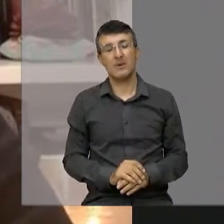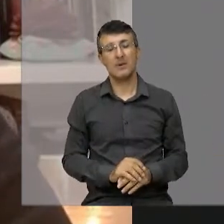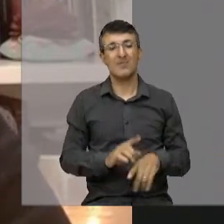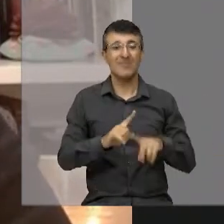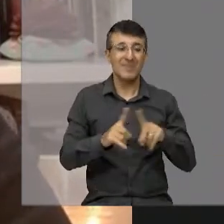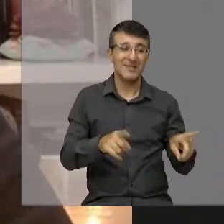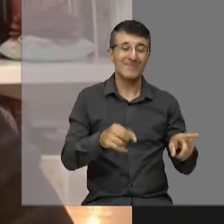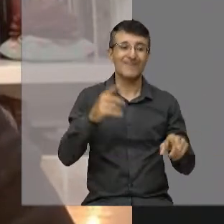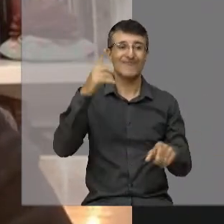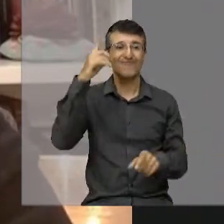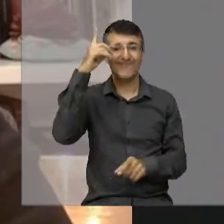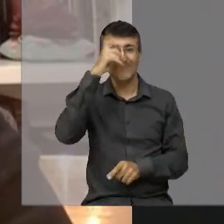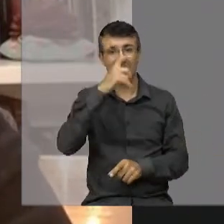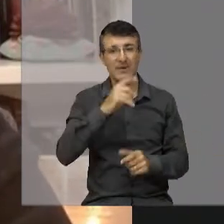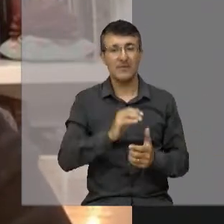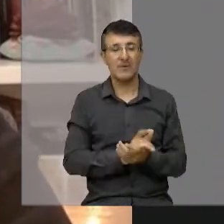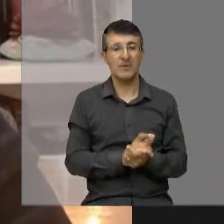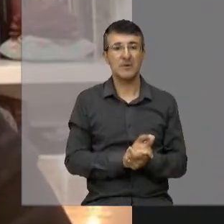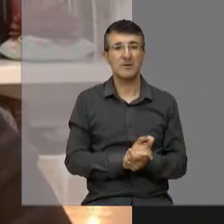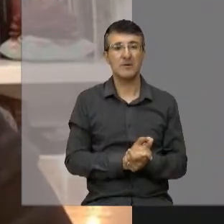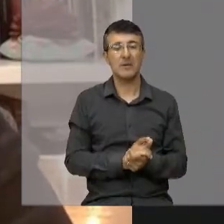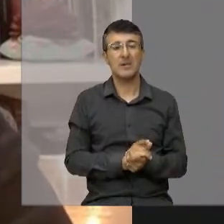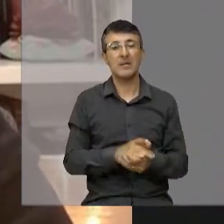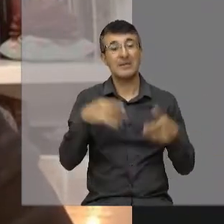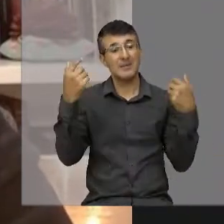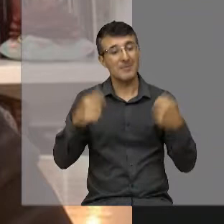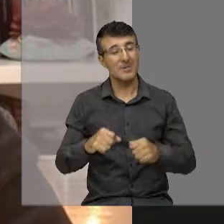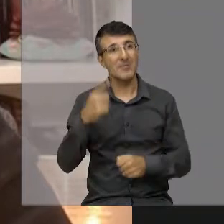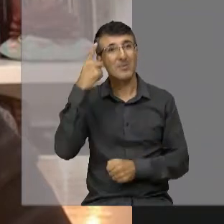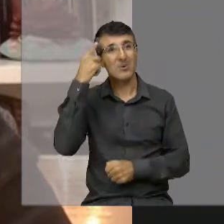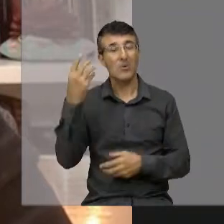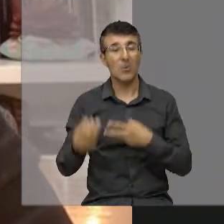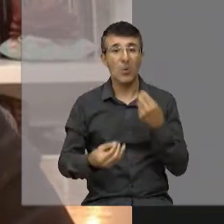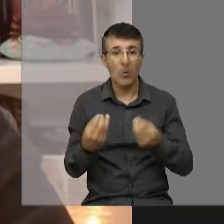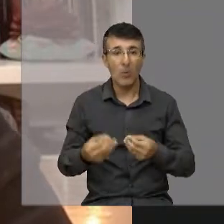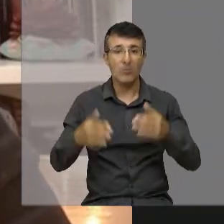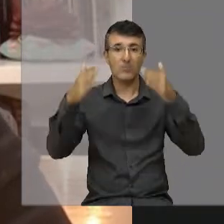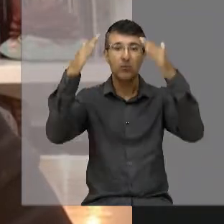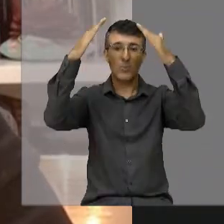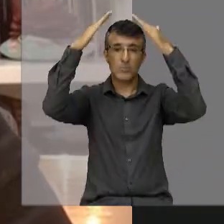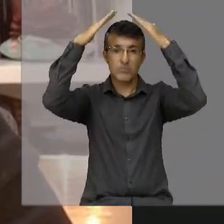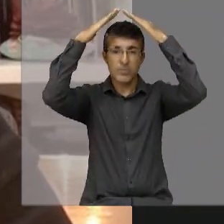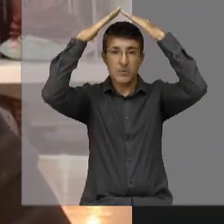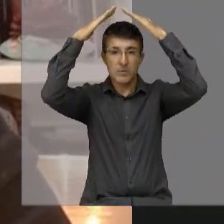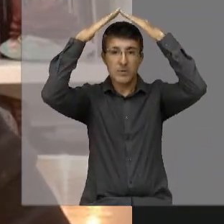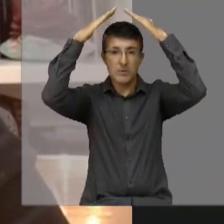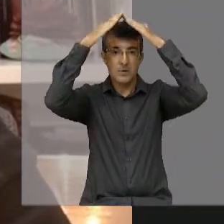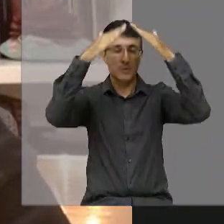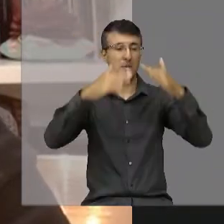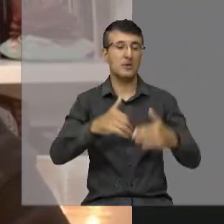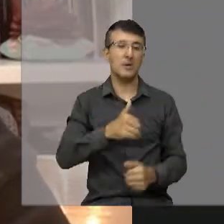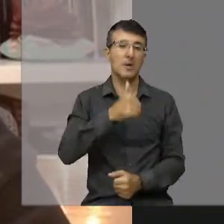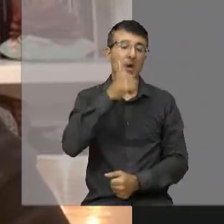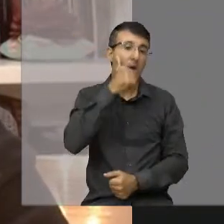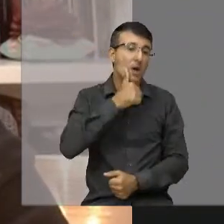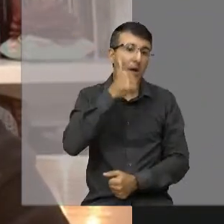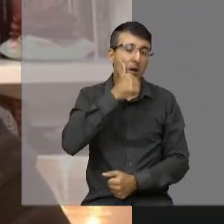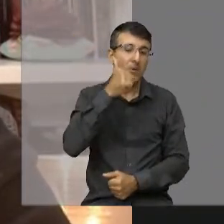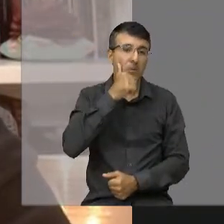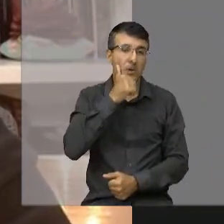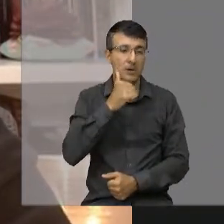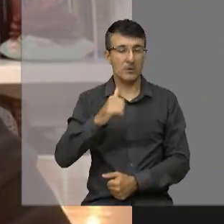né, sobre risco. Então, a gente precisa pensar, inclusive, como acolher, né? A gente tem medidas